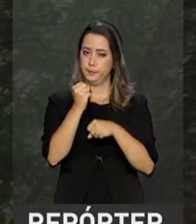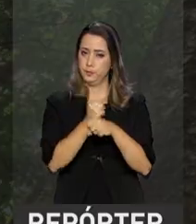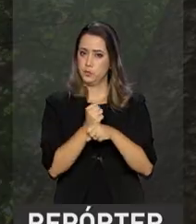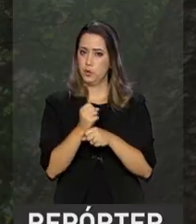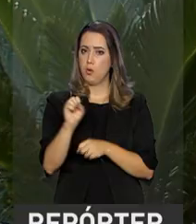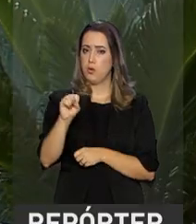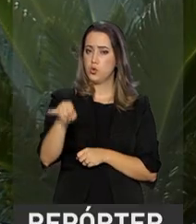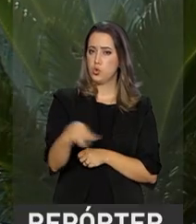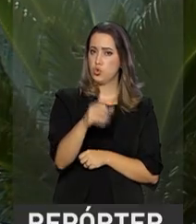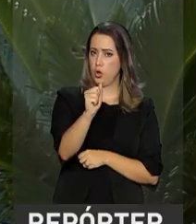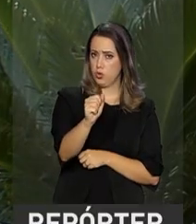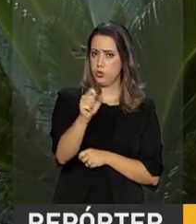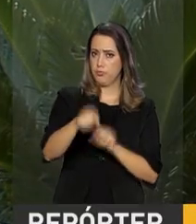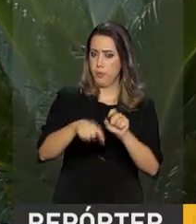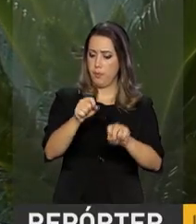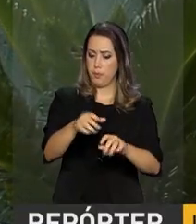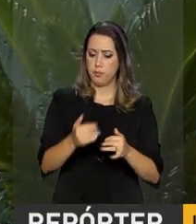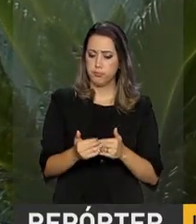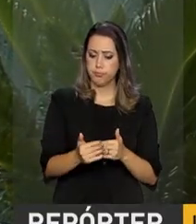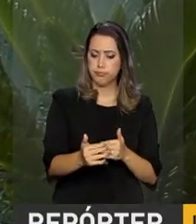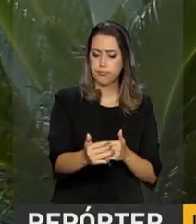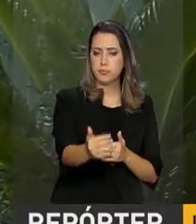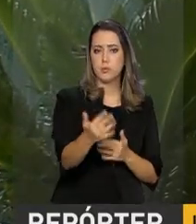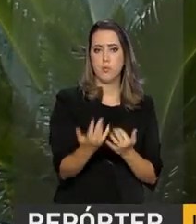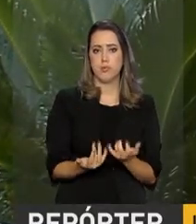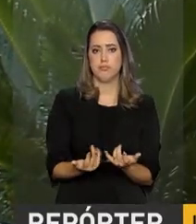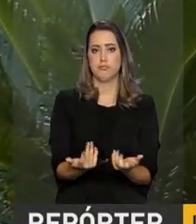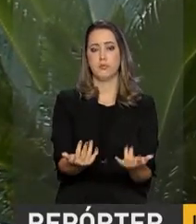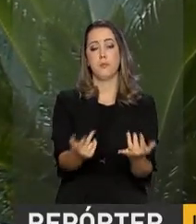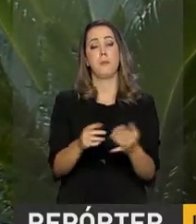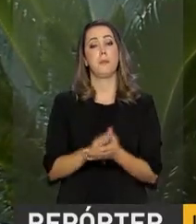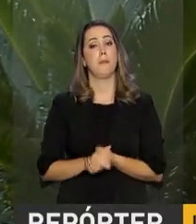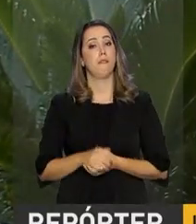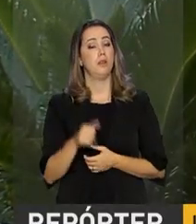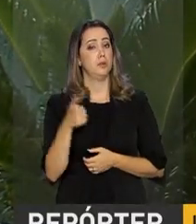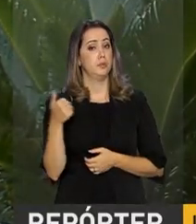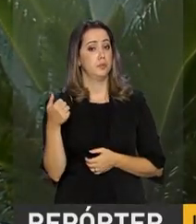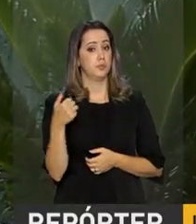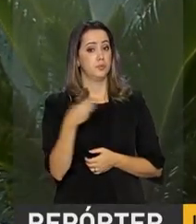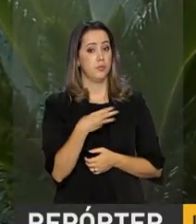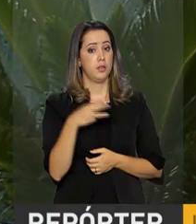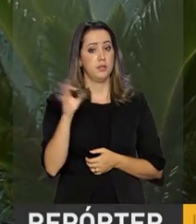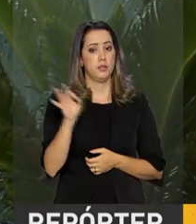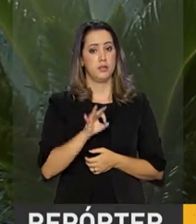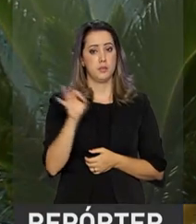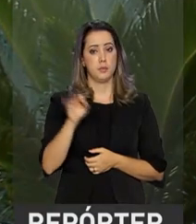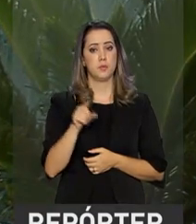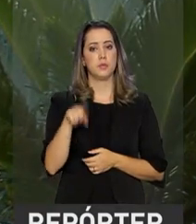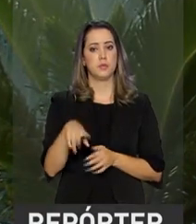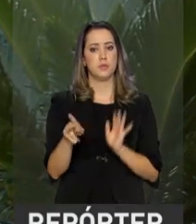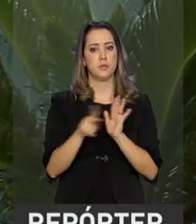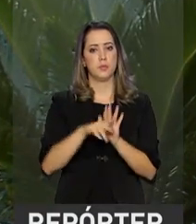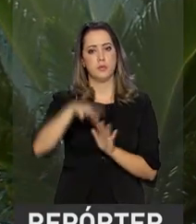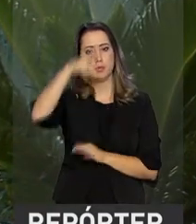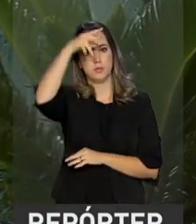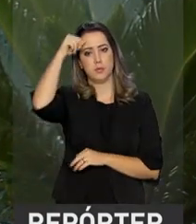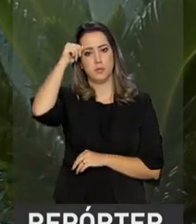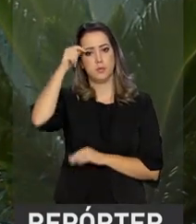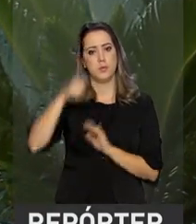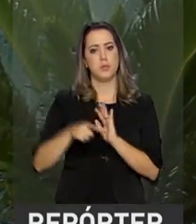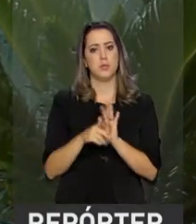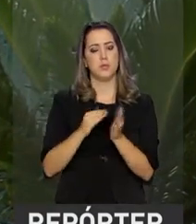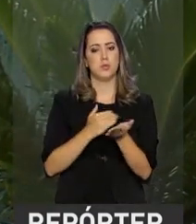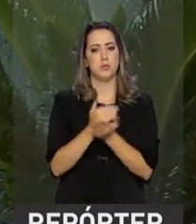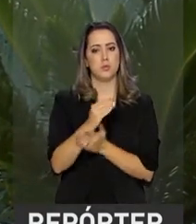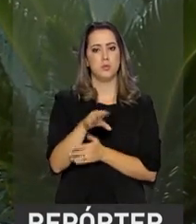17 13% da soja produzida no país está na amazônia desde o início da moratória área cultivada com